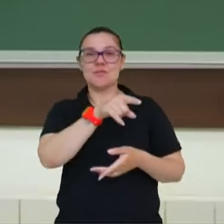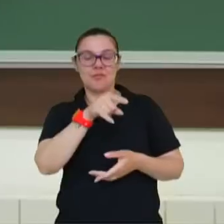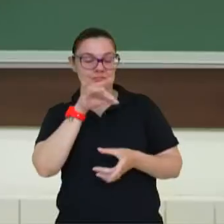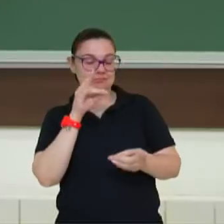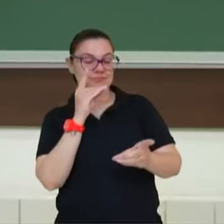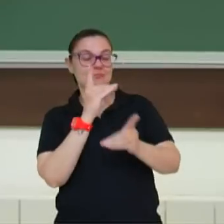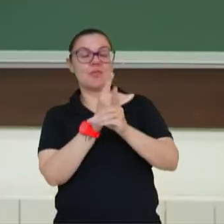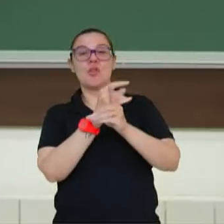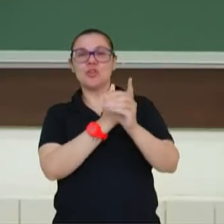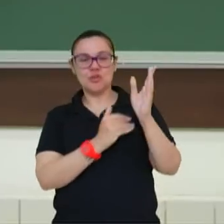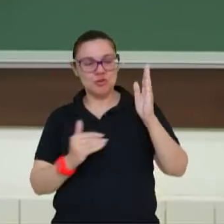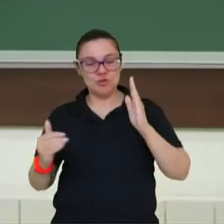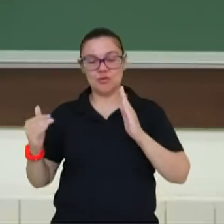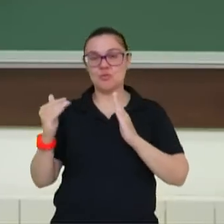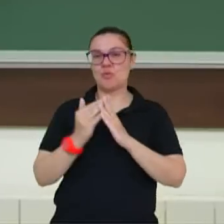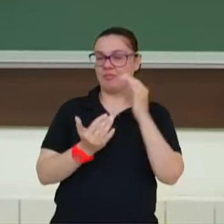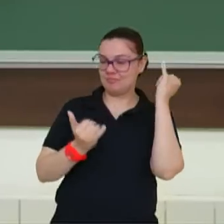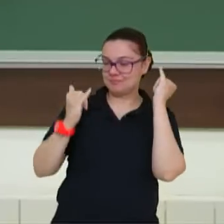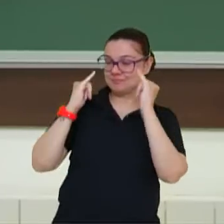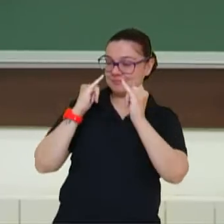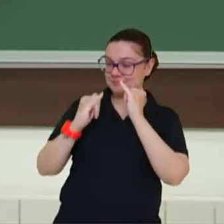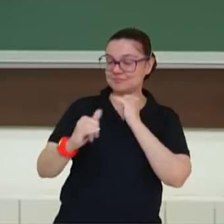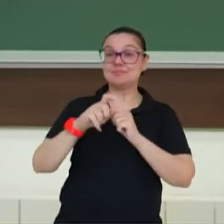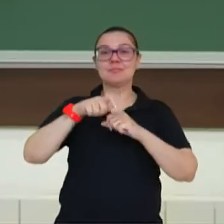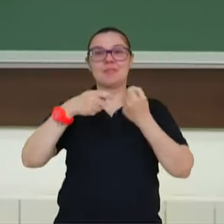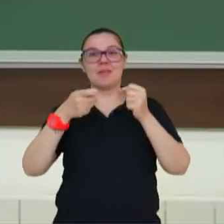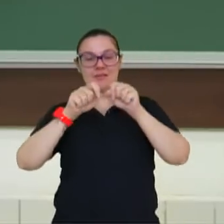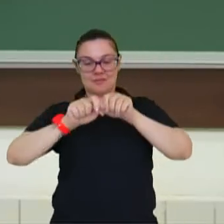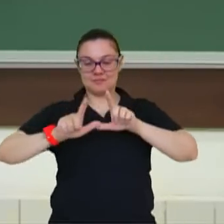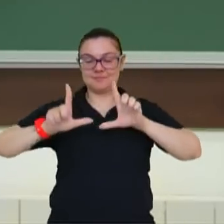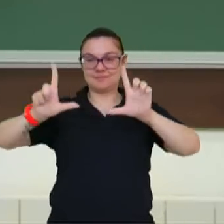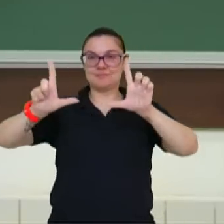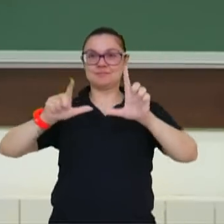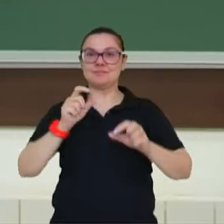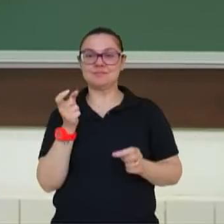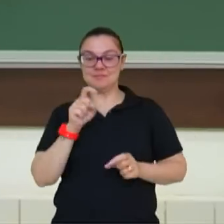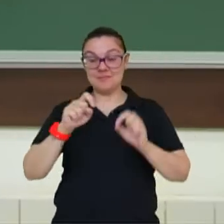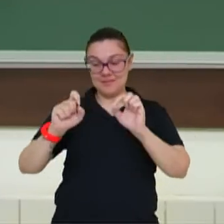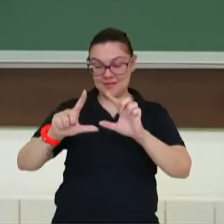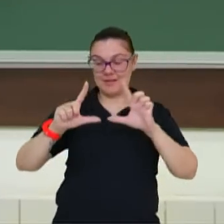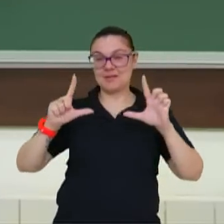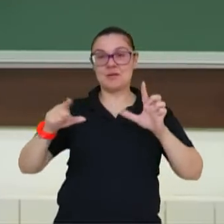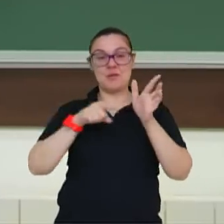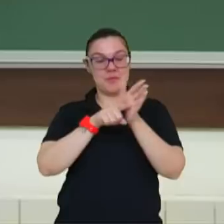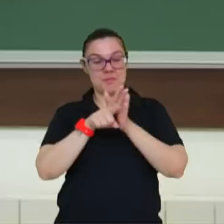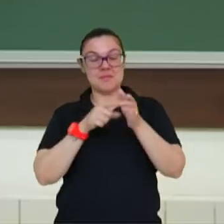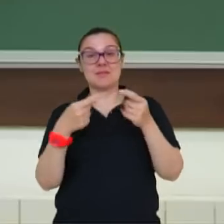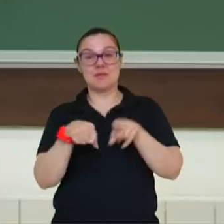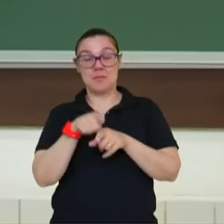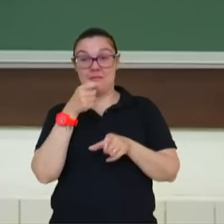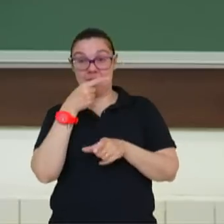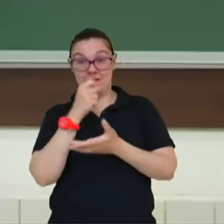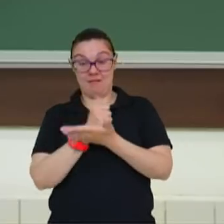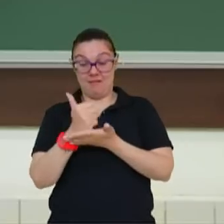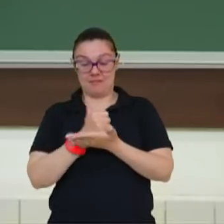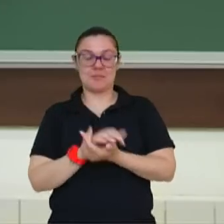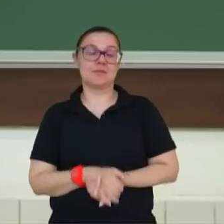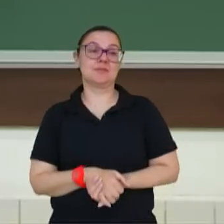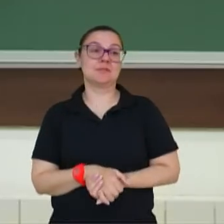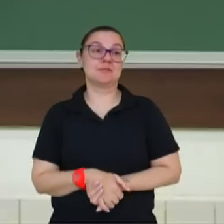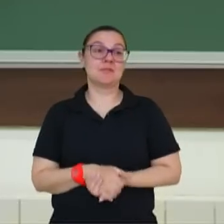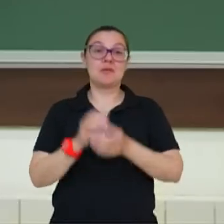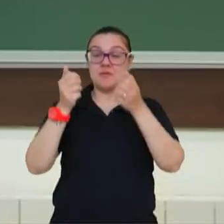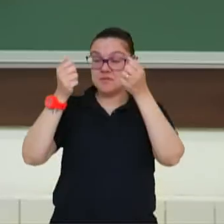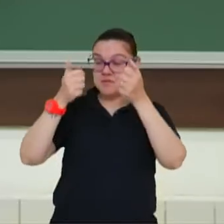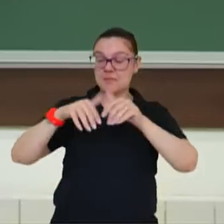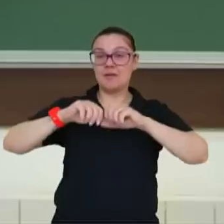obtém todas as informações, né, que estão expostas ali, esclarece sobre as pesquisas de remédio. Só